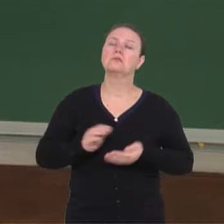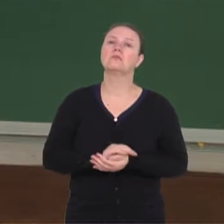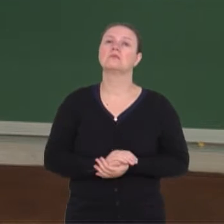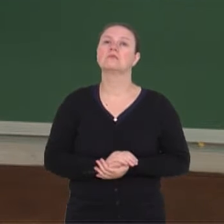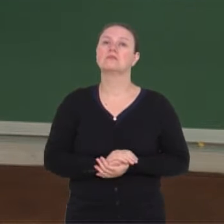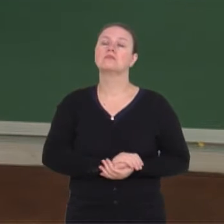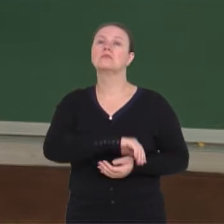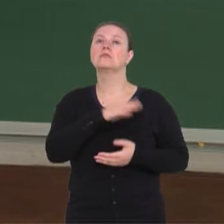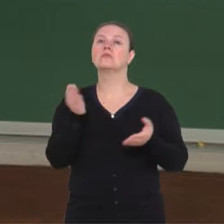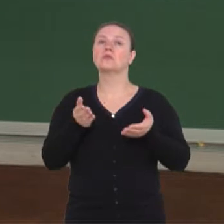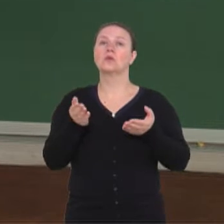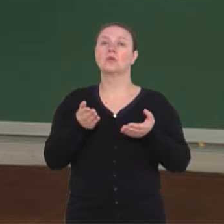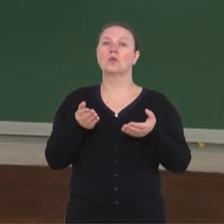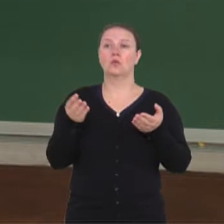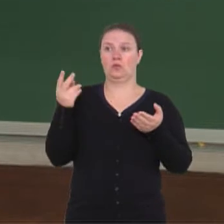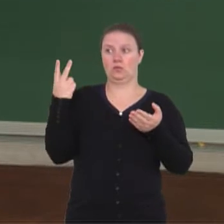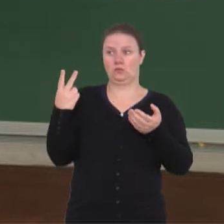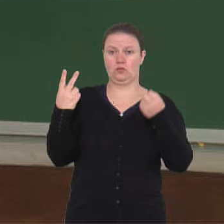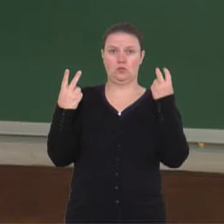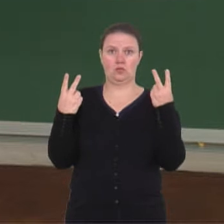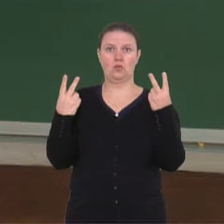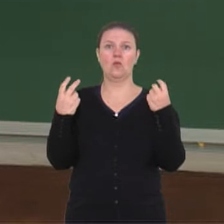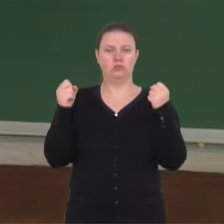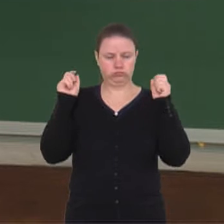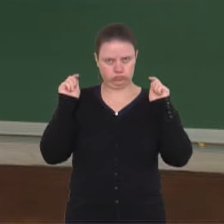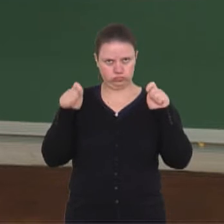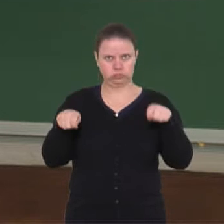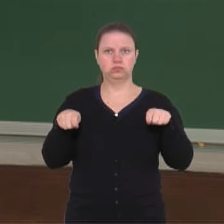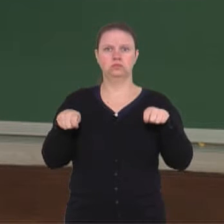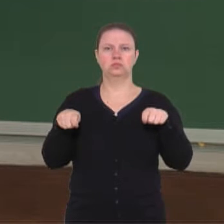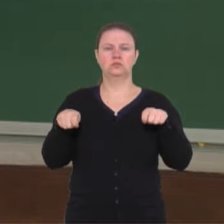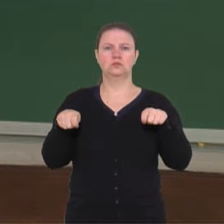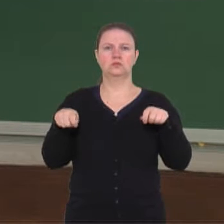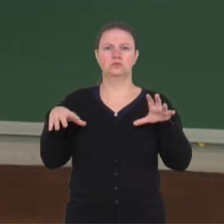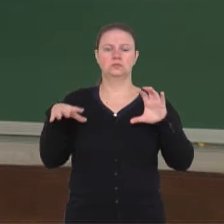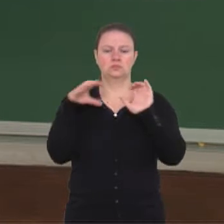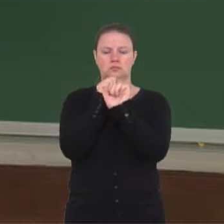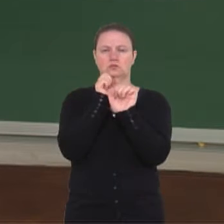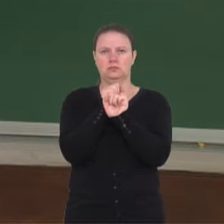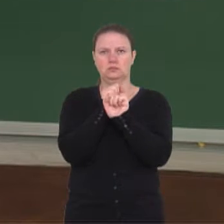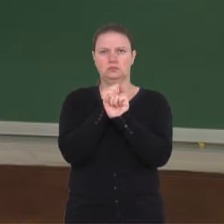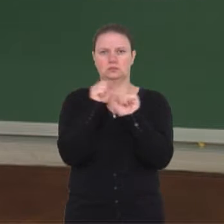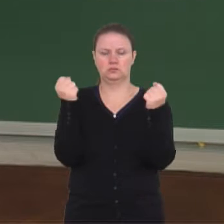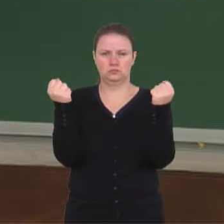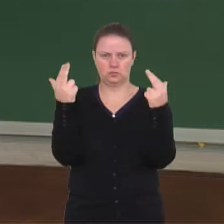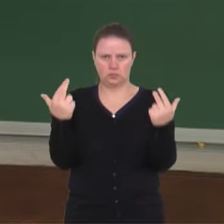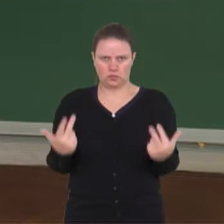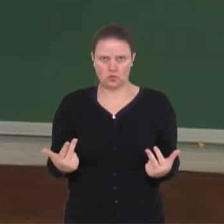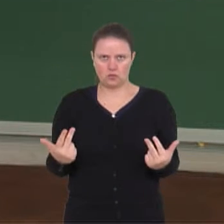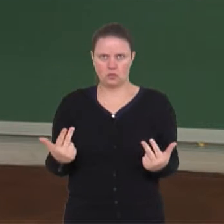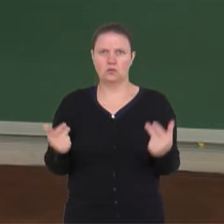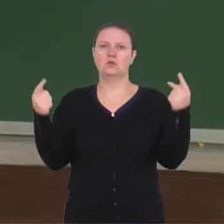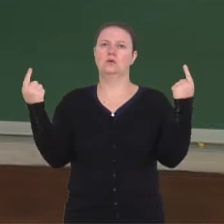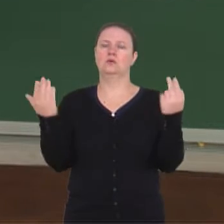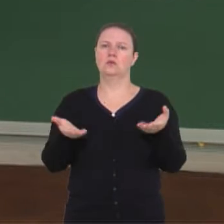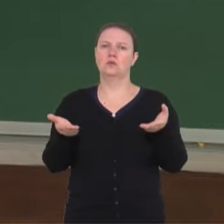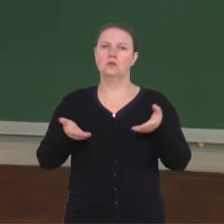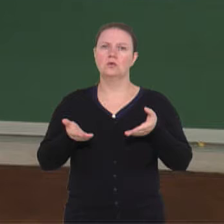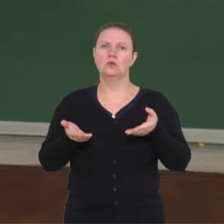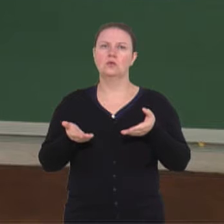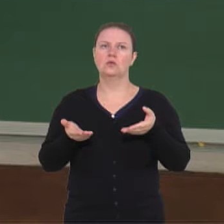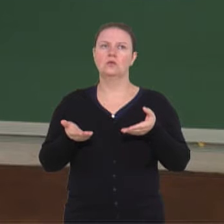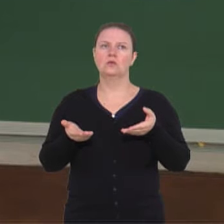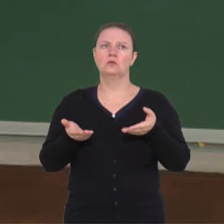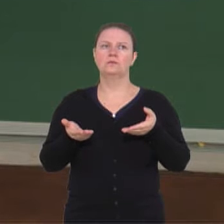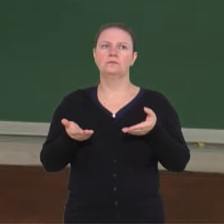2, nos dois polinômios eu tenho. Então, eu somo esses coeficientes. Negativo 7 somado ao coeficiente